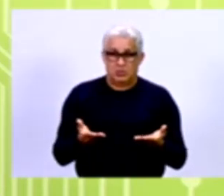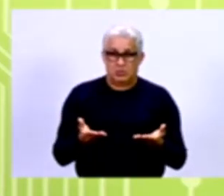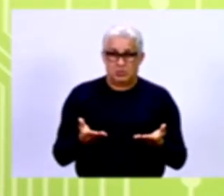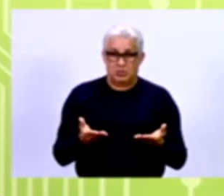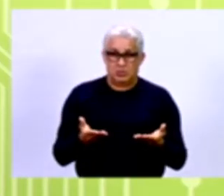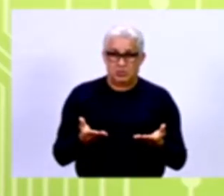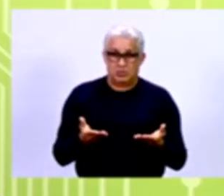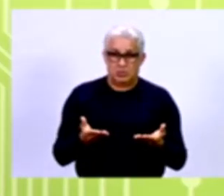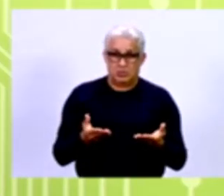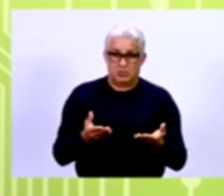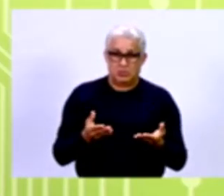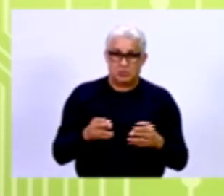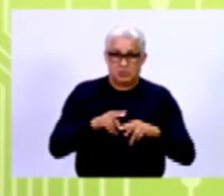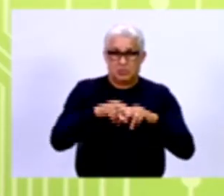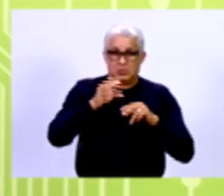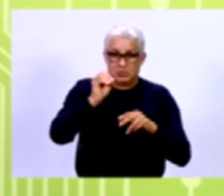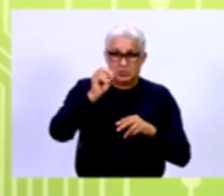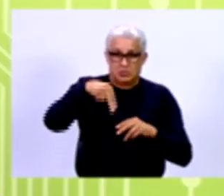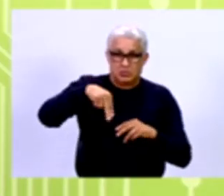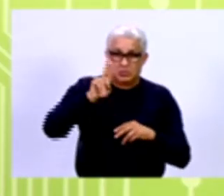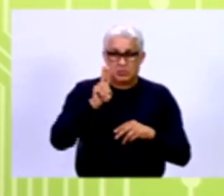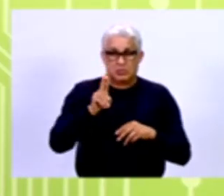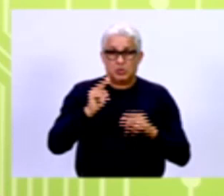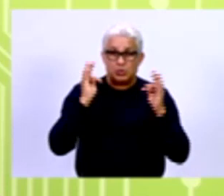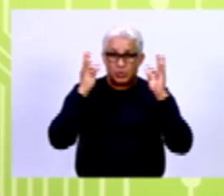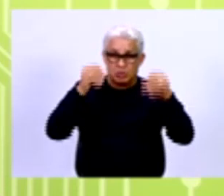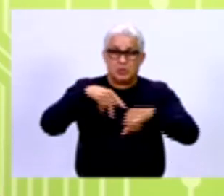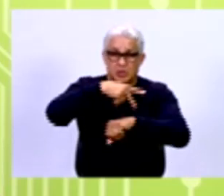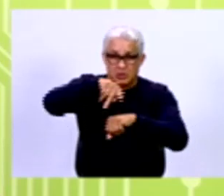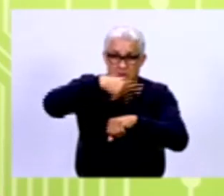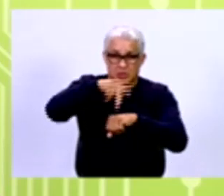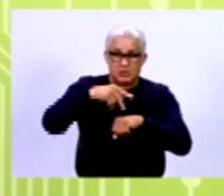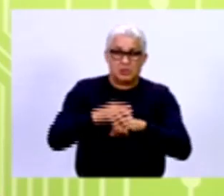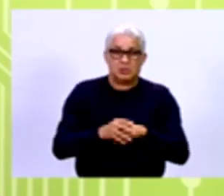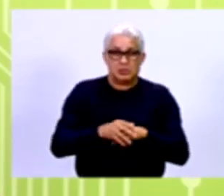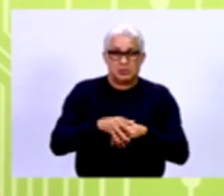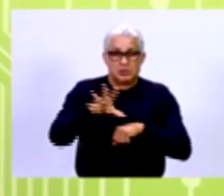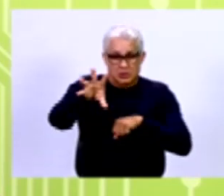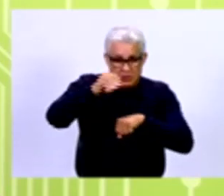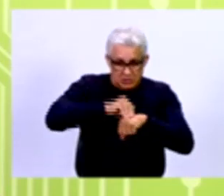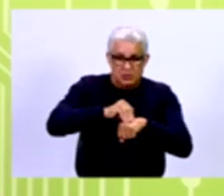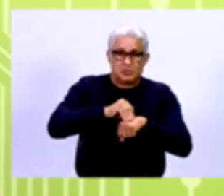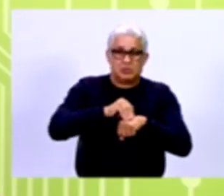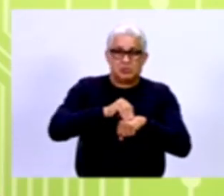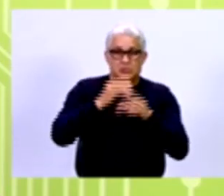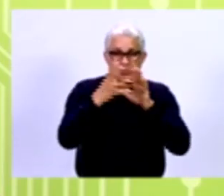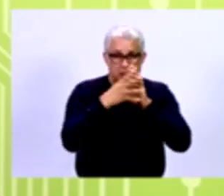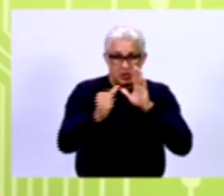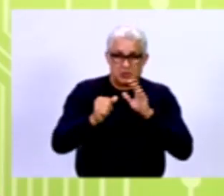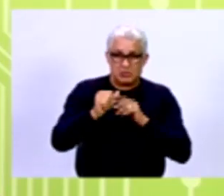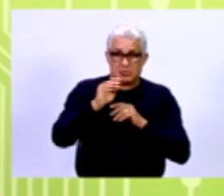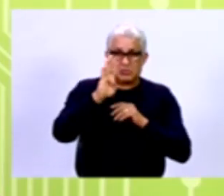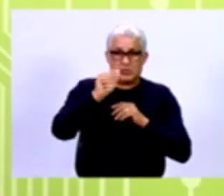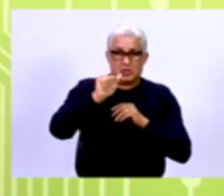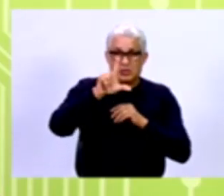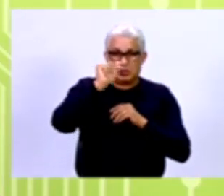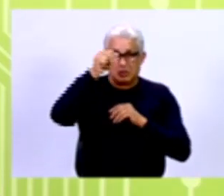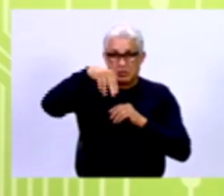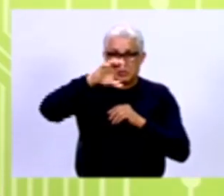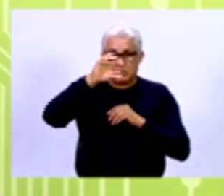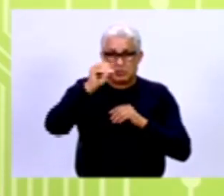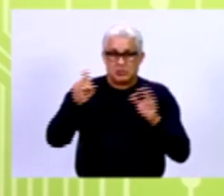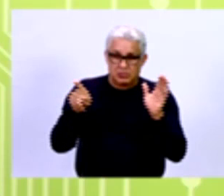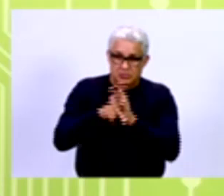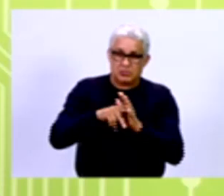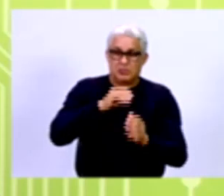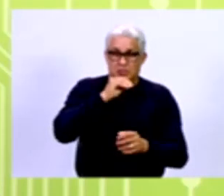através da ONU, todos os países adotam modelos de balanço de pagamento bastante próximos, semelhantes,